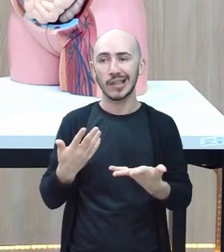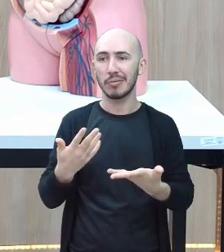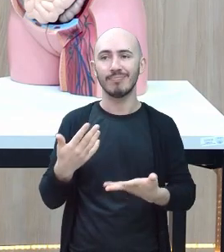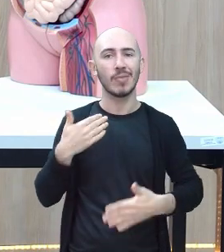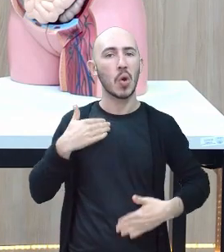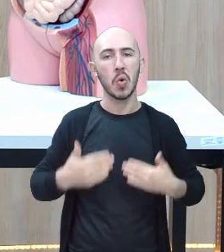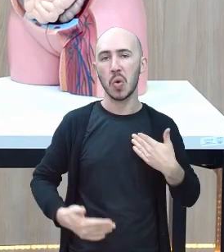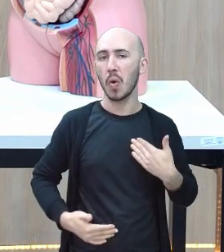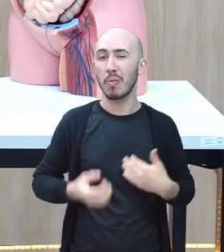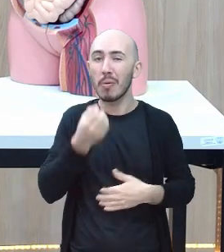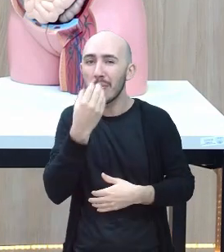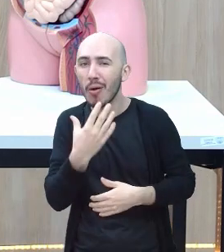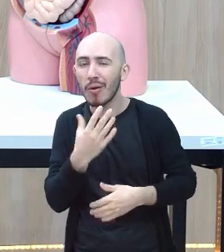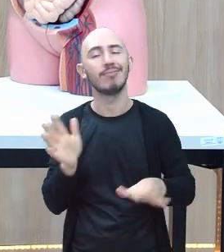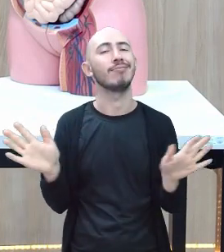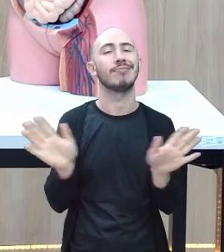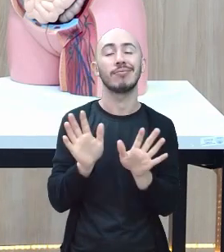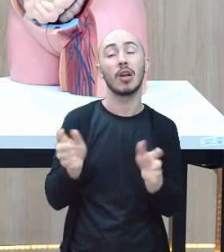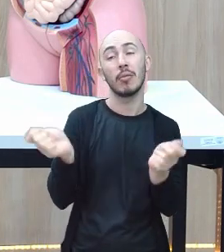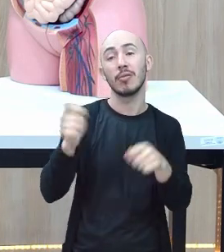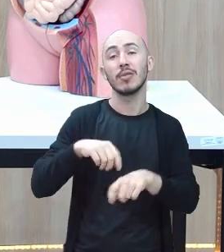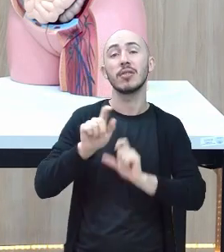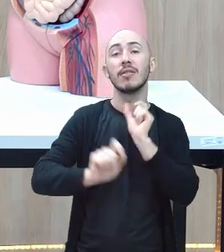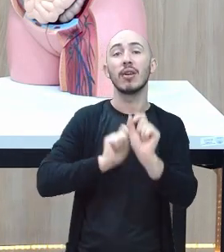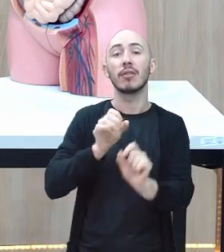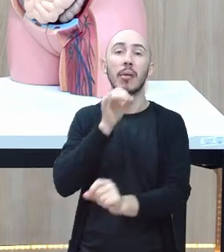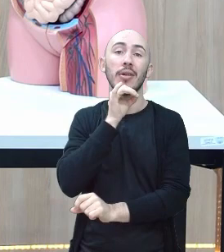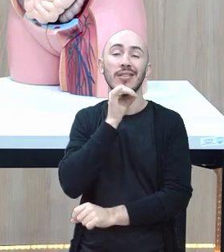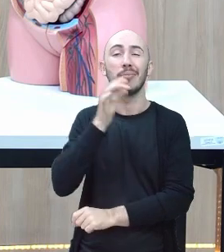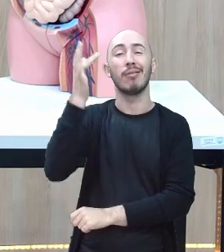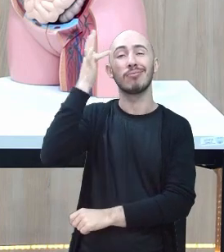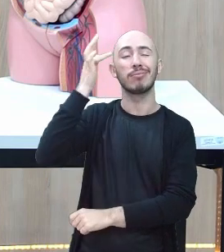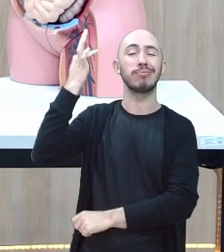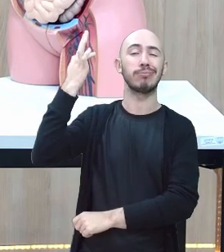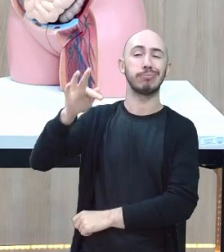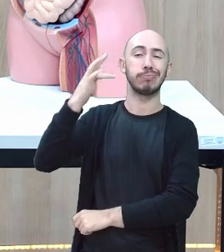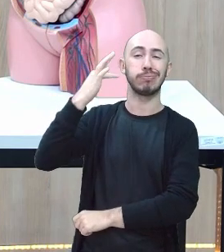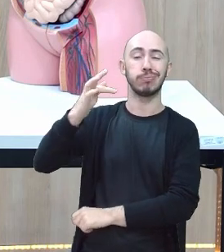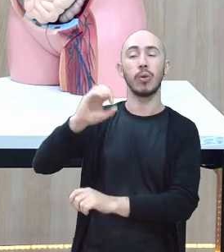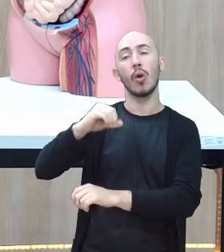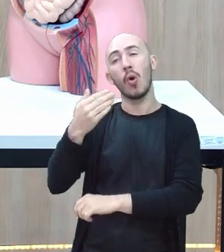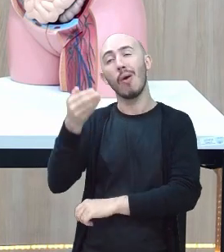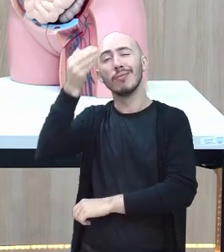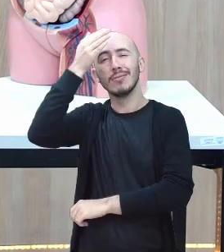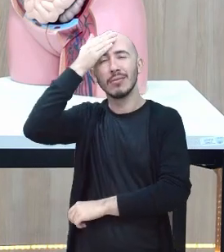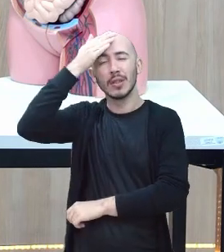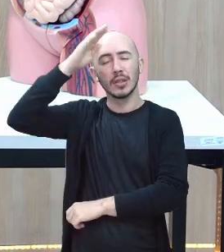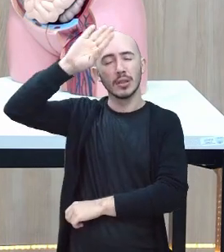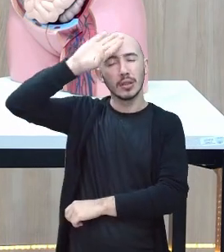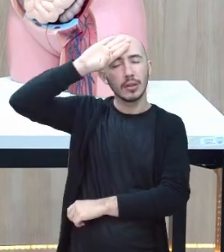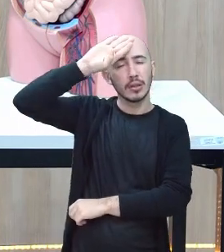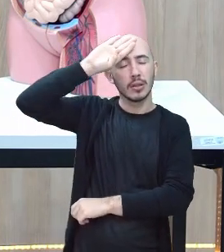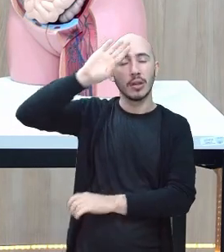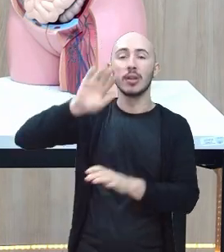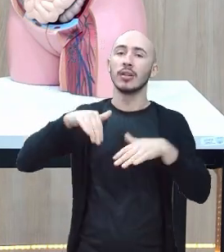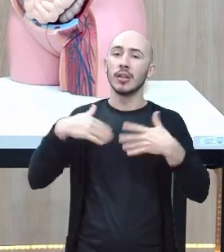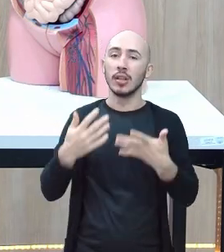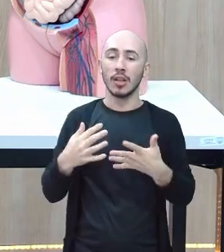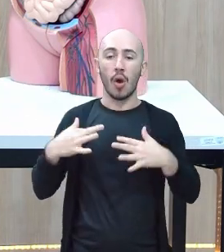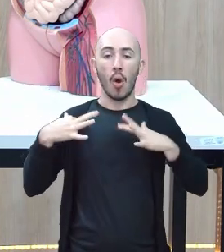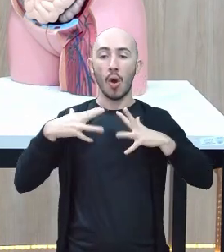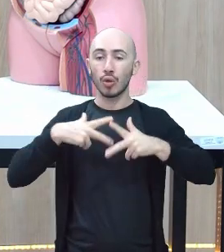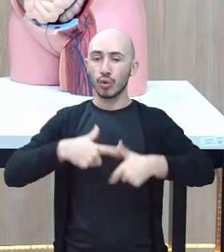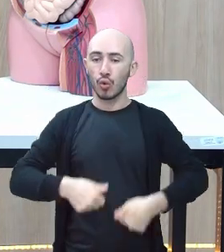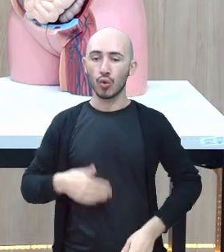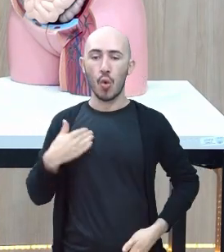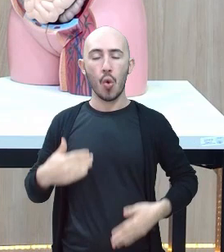vai estar bem. Surge uma dor de cabeça, surge uma febre. Então, nós precisamos que todos esses órgãos,